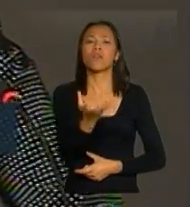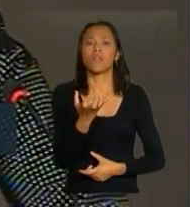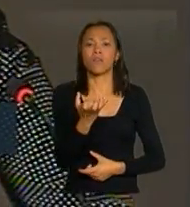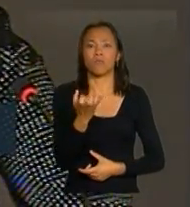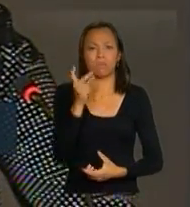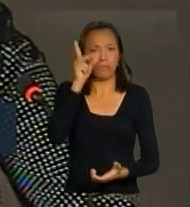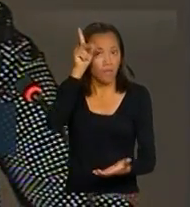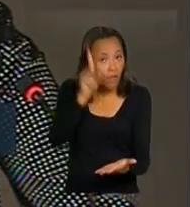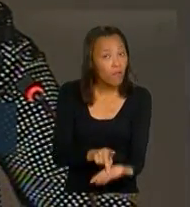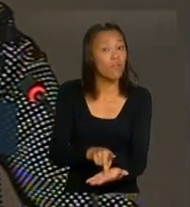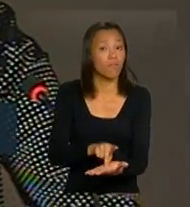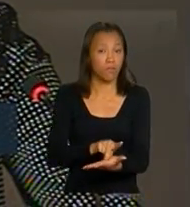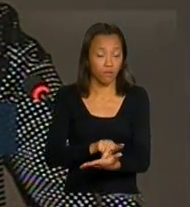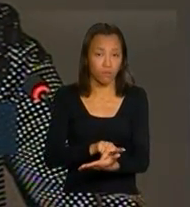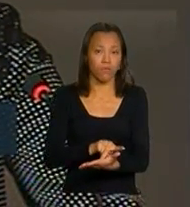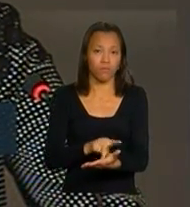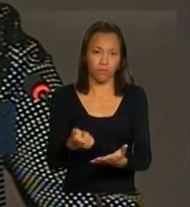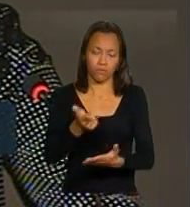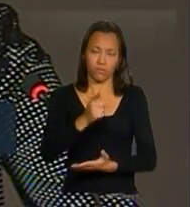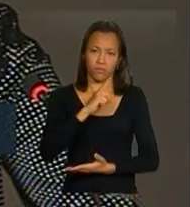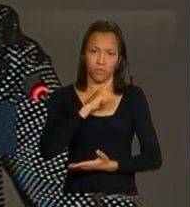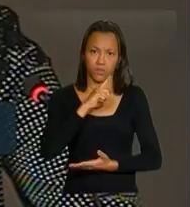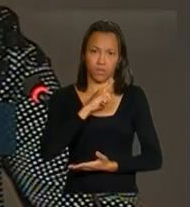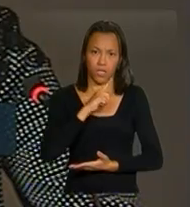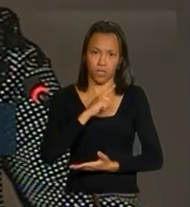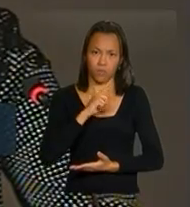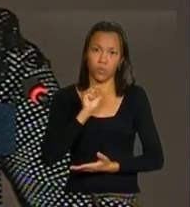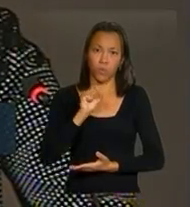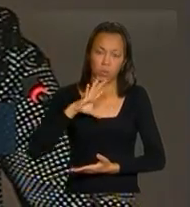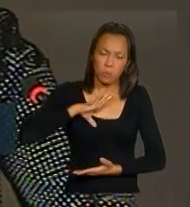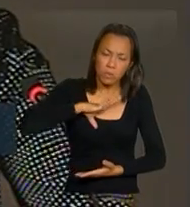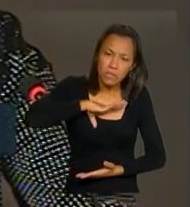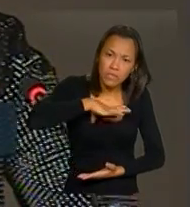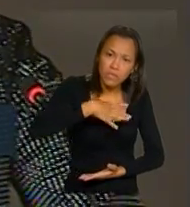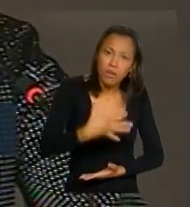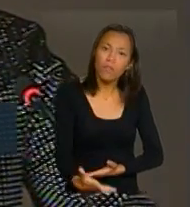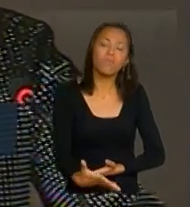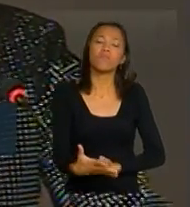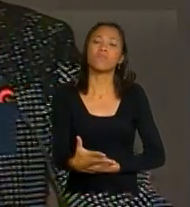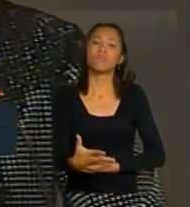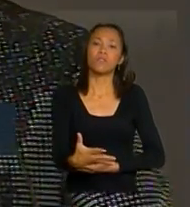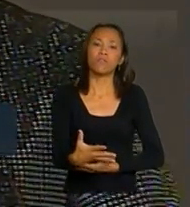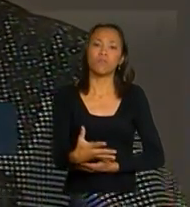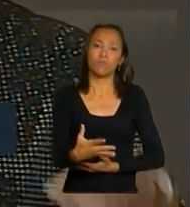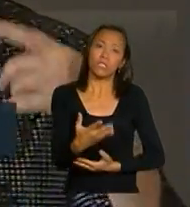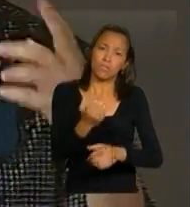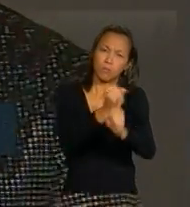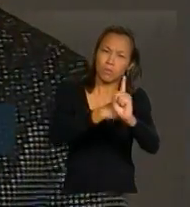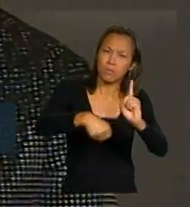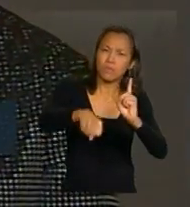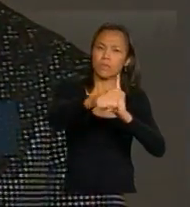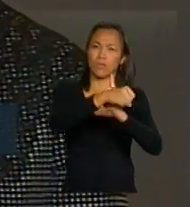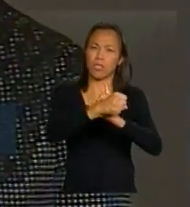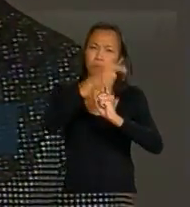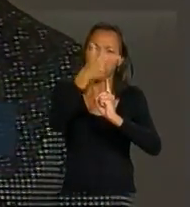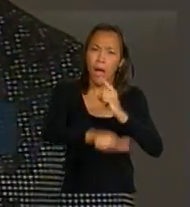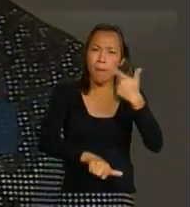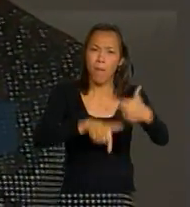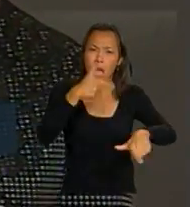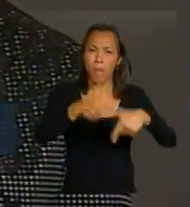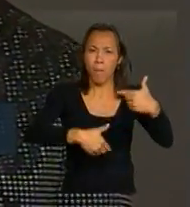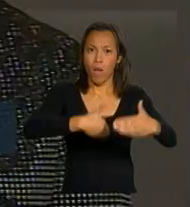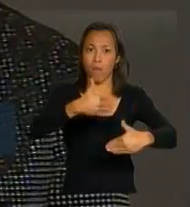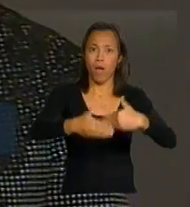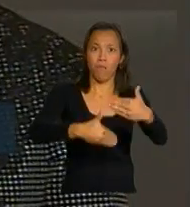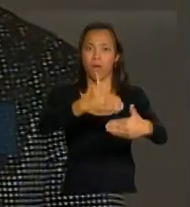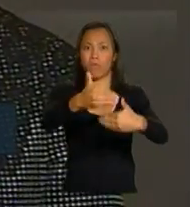de fato, termos o desafio de chegarmos a ser uma sociedade cada vez mais avançada,